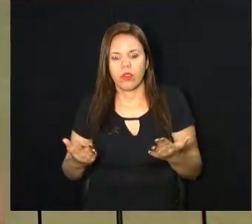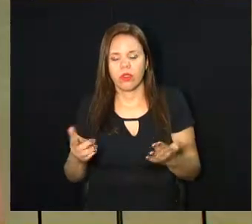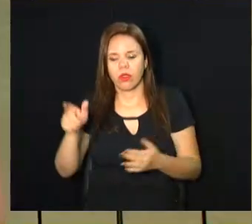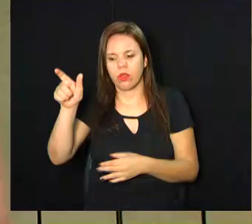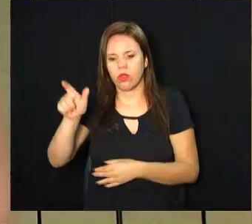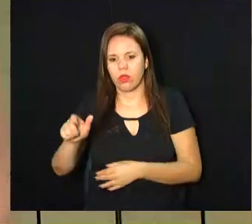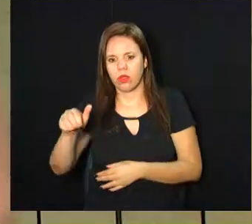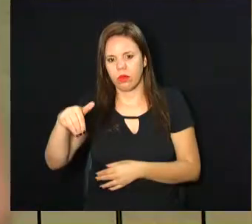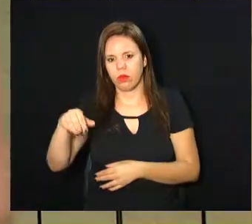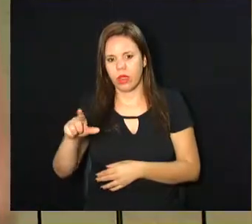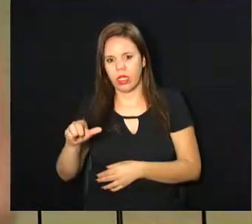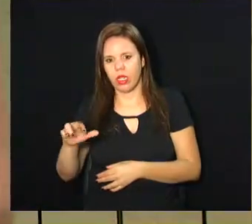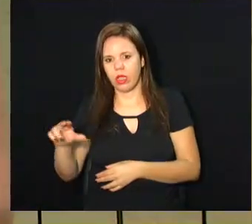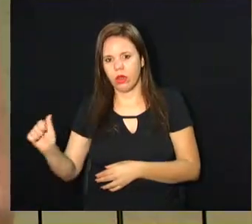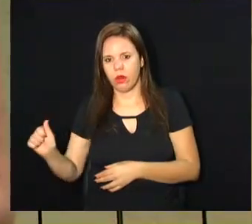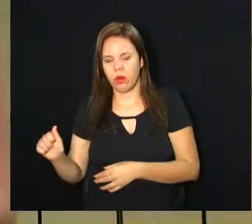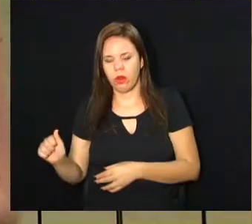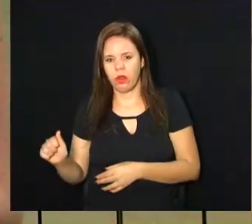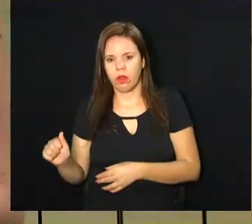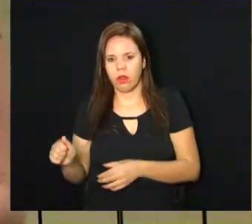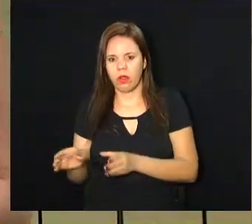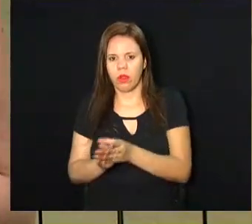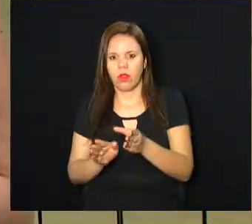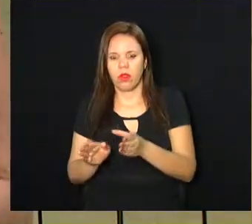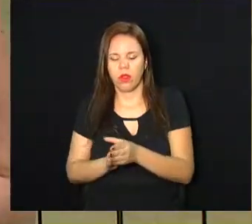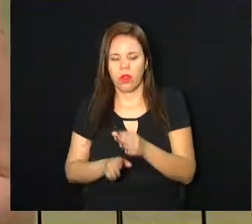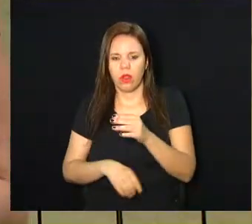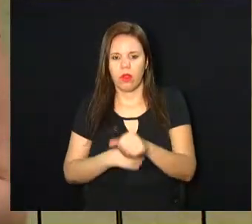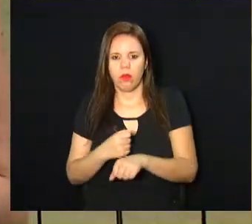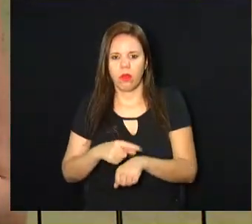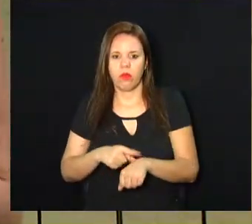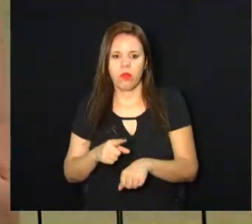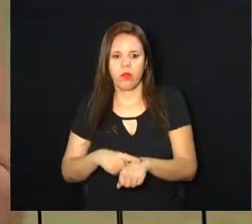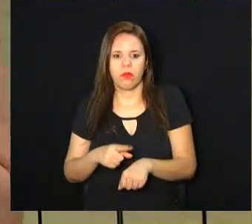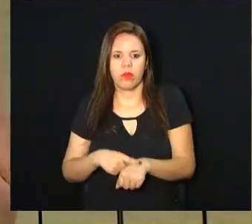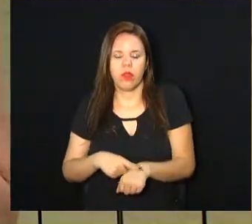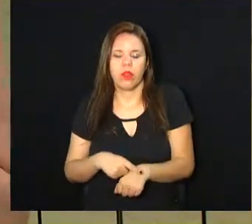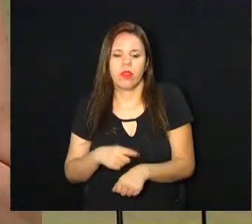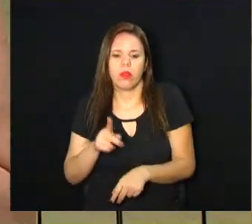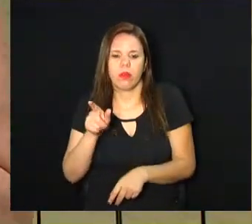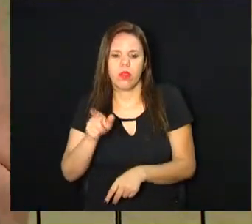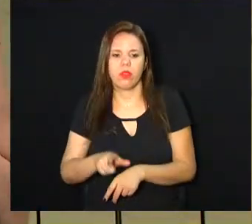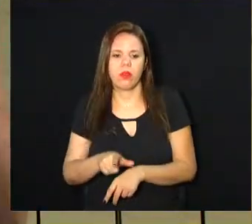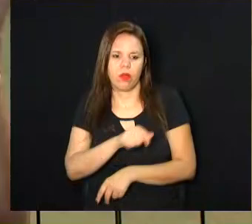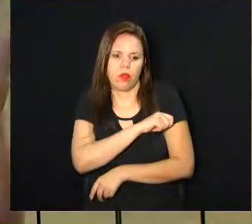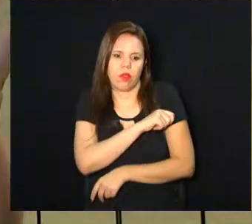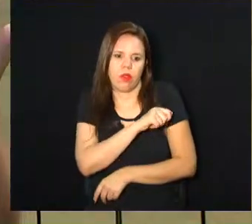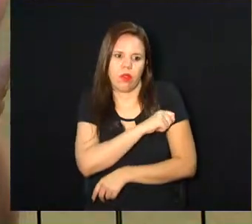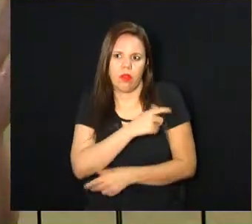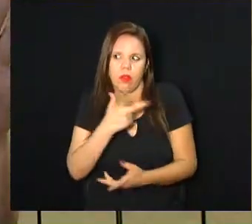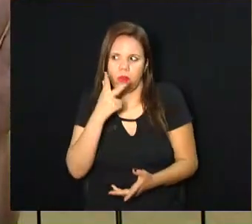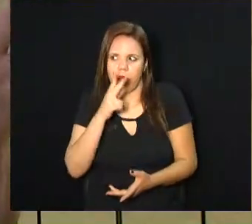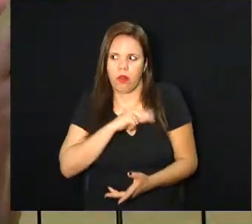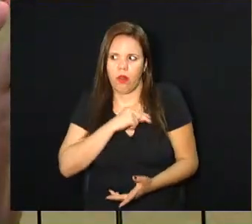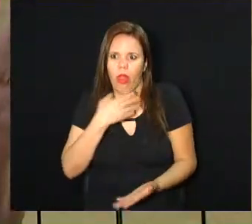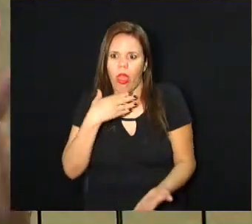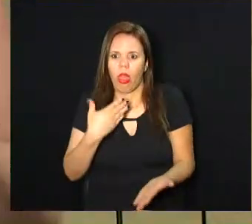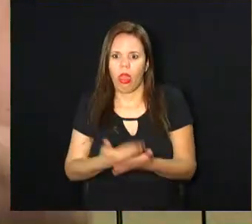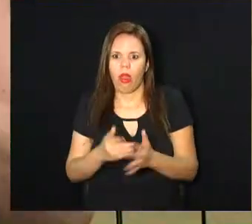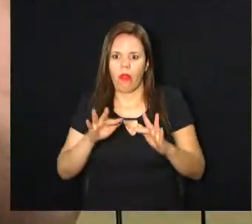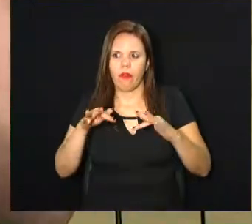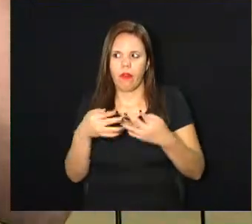Marlu Adib nos orienta. Neste momento de reprovação, essa notícia é como uma bomba na família,